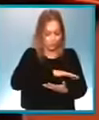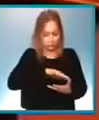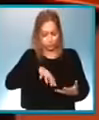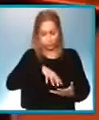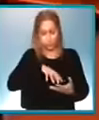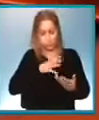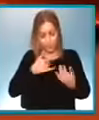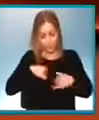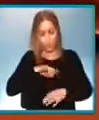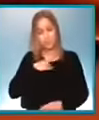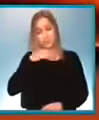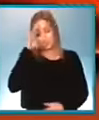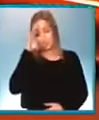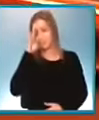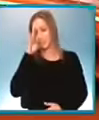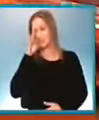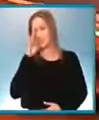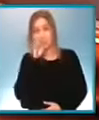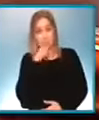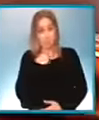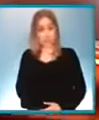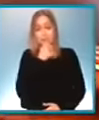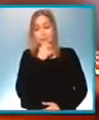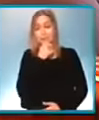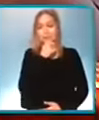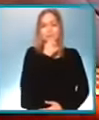amor. Mas sei que cantando